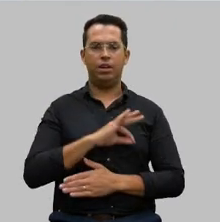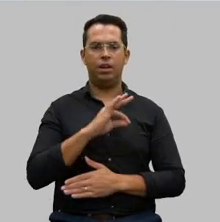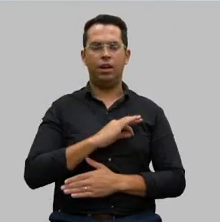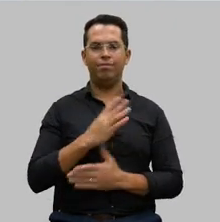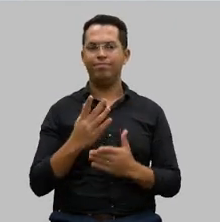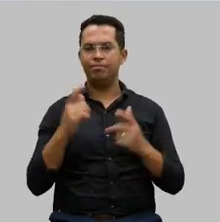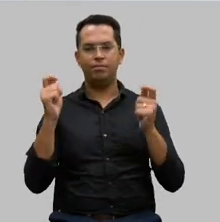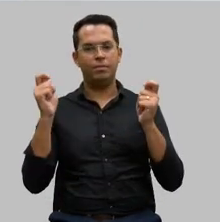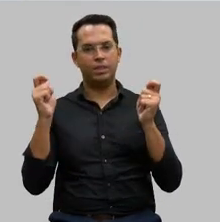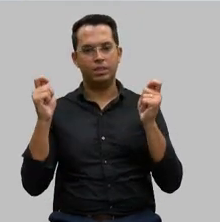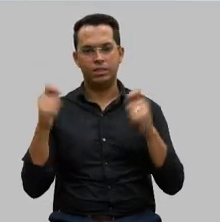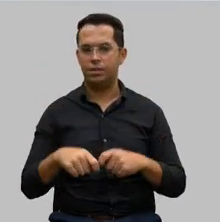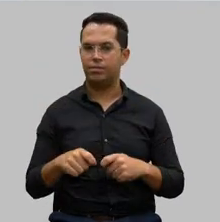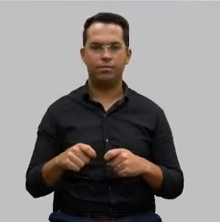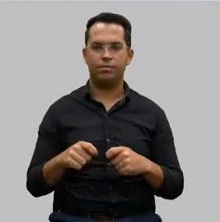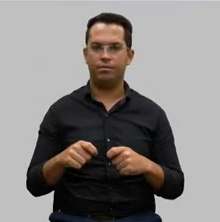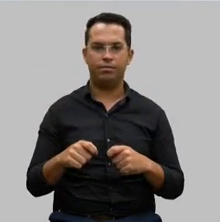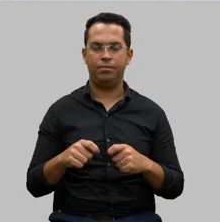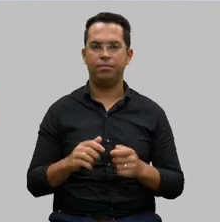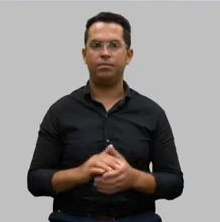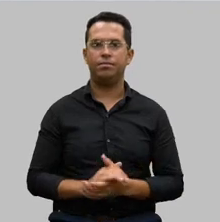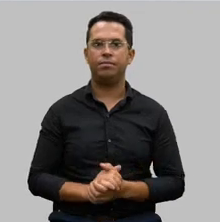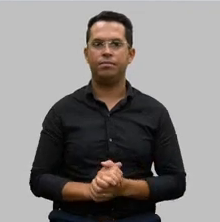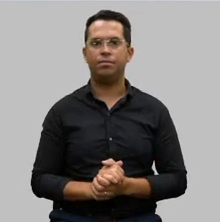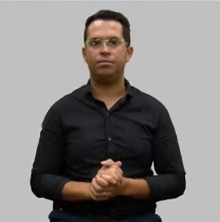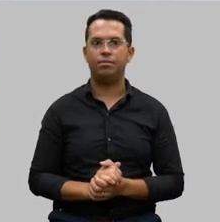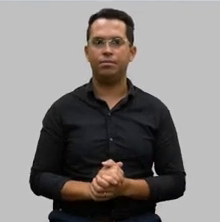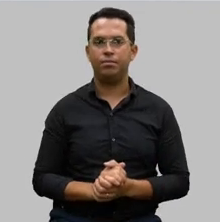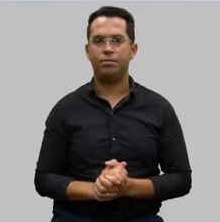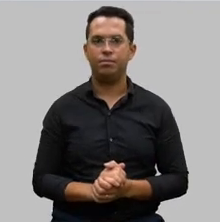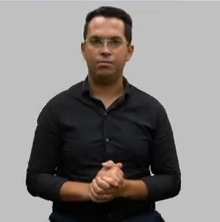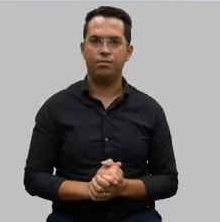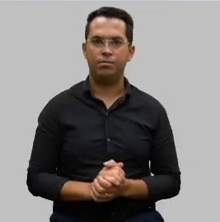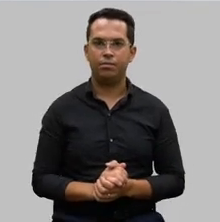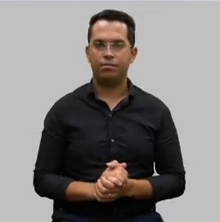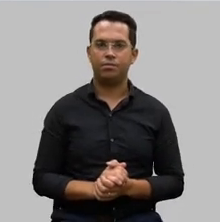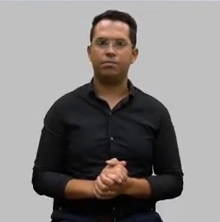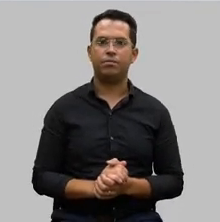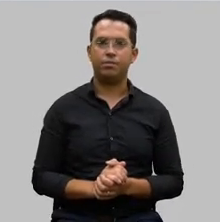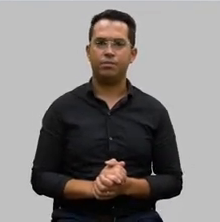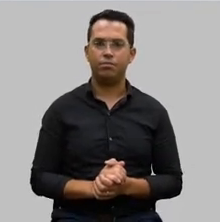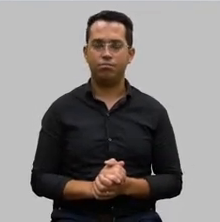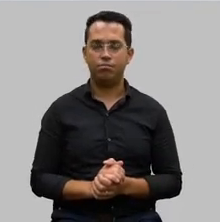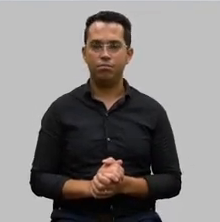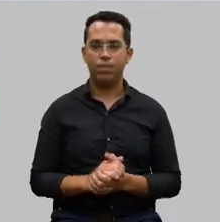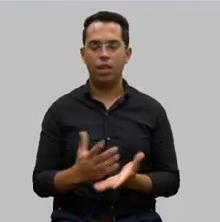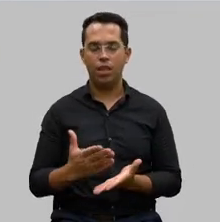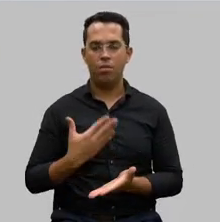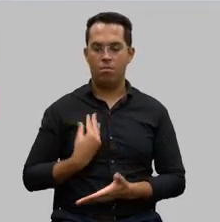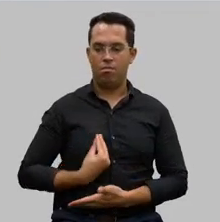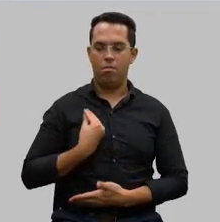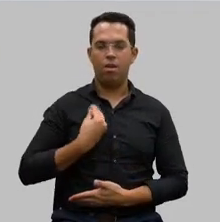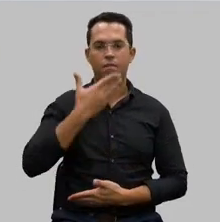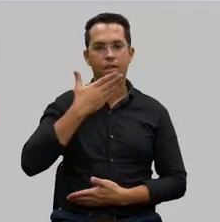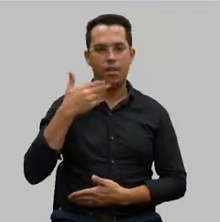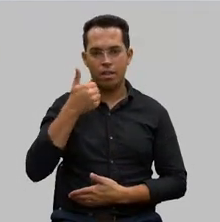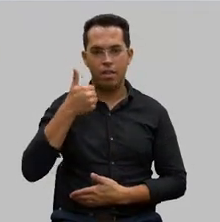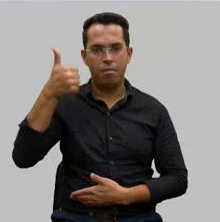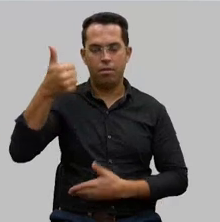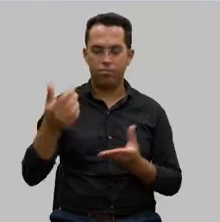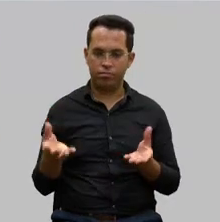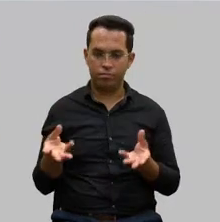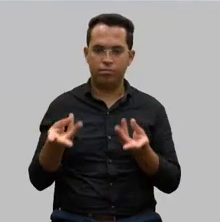entende se a gente quer ter um patamar melhor para para qualidade de